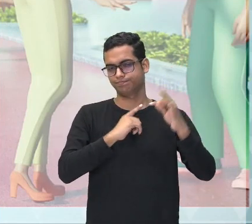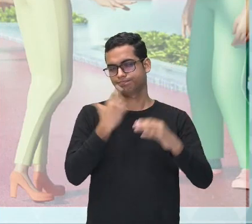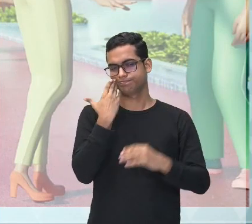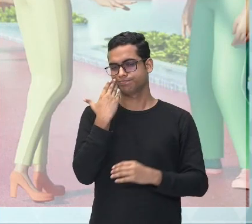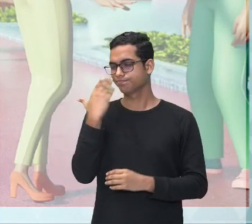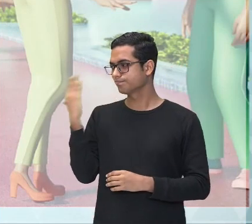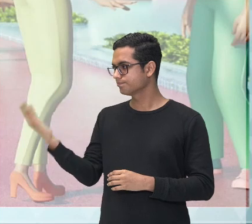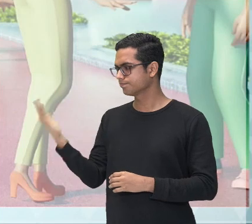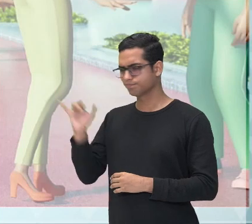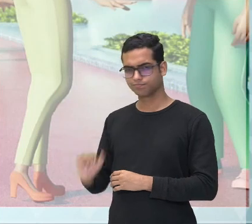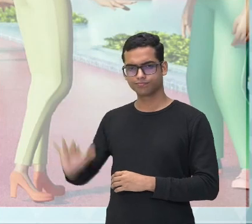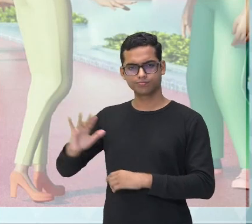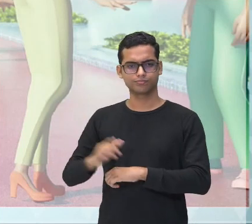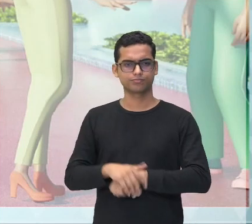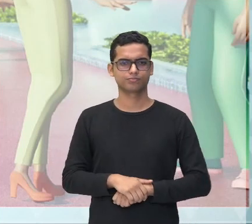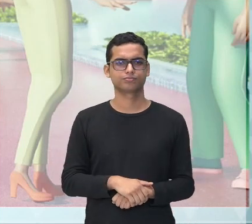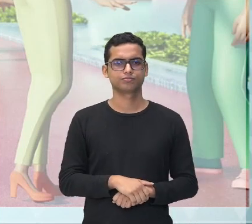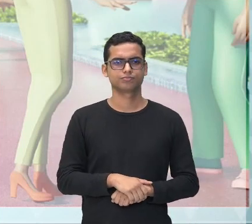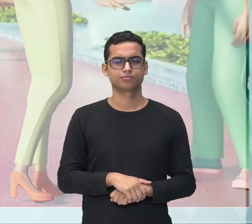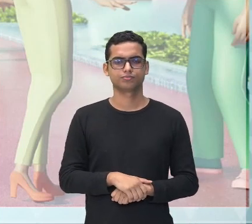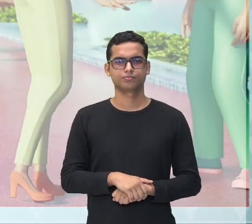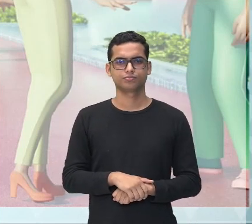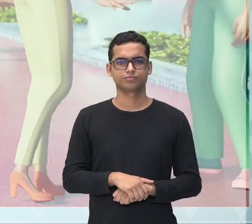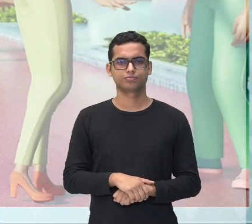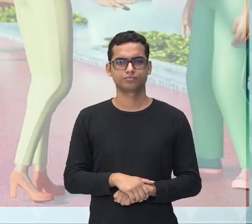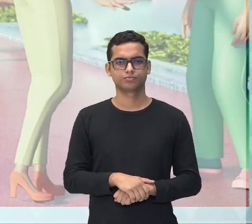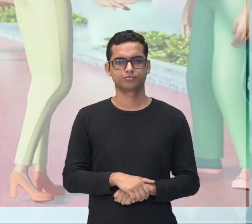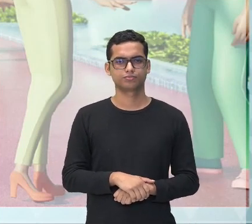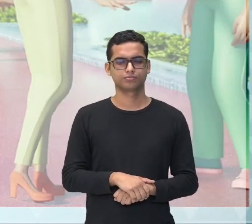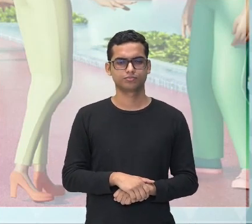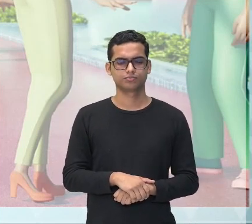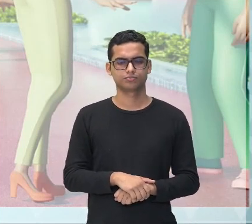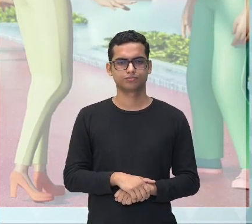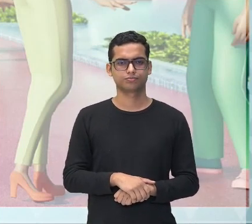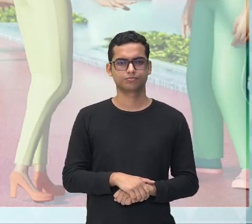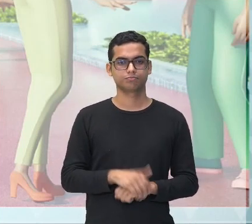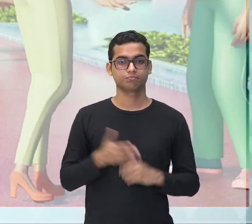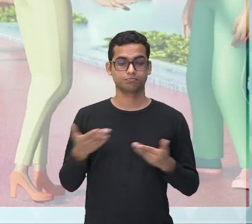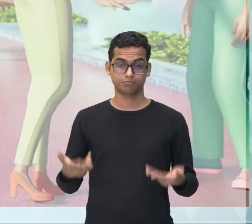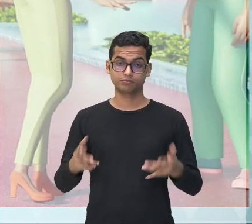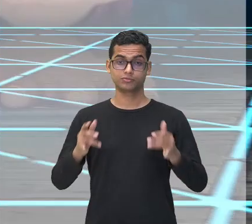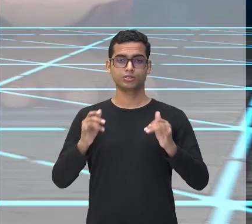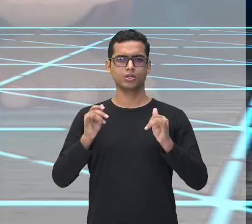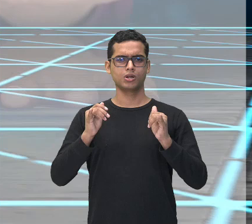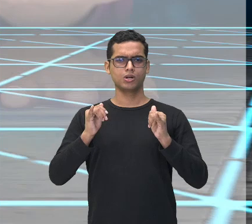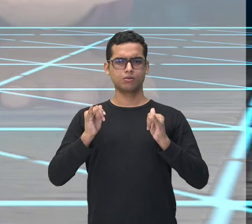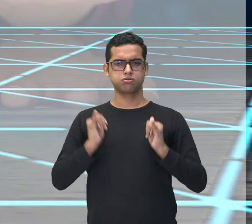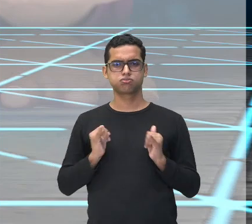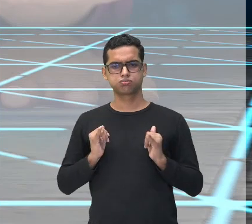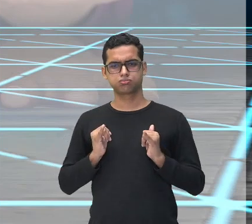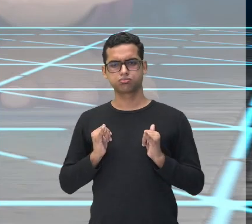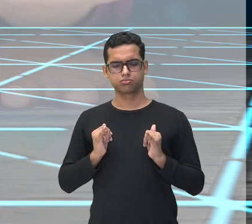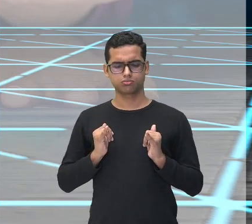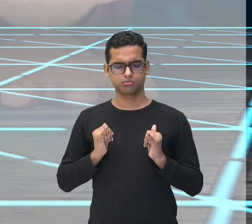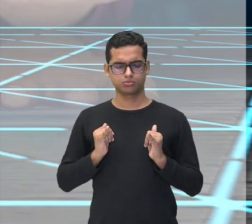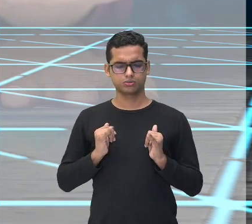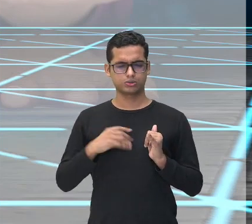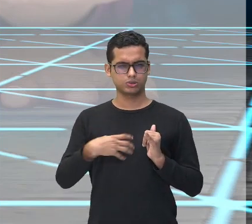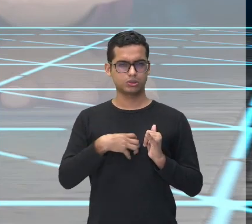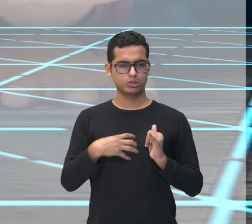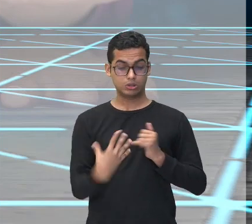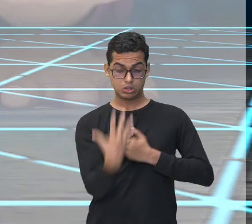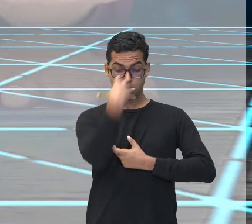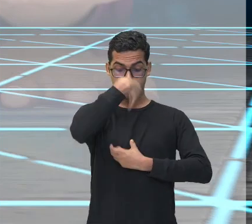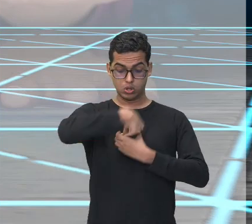E esse sedentarismo, né, esse comodismo, acaba gerando o quê? Doenças que a